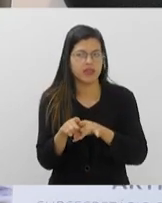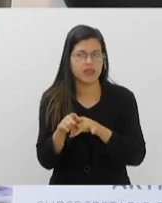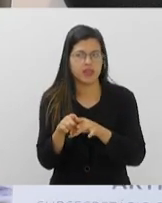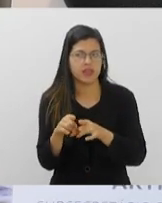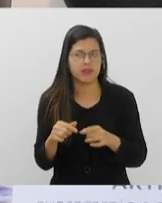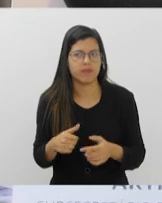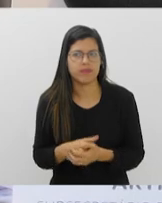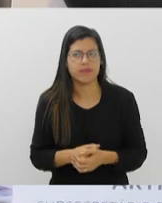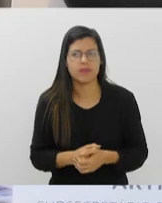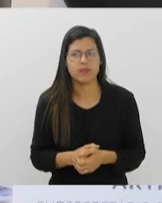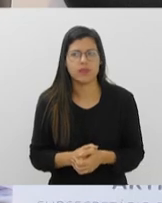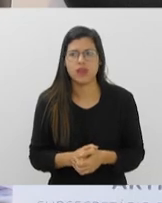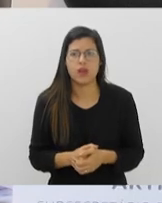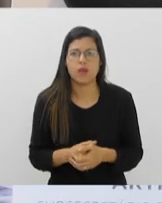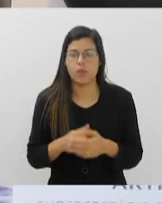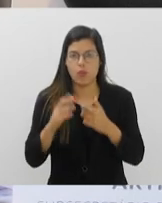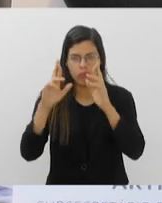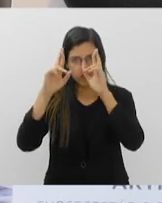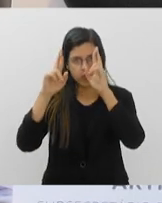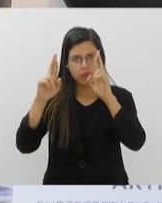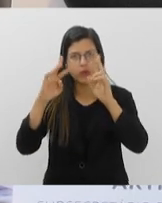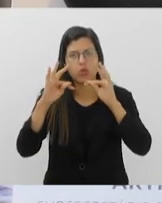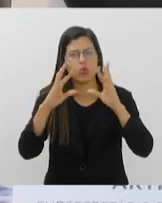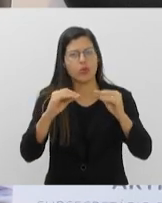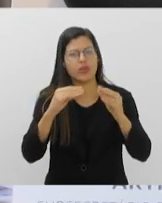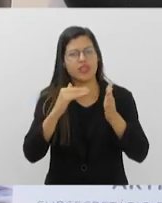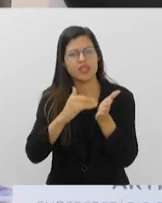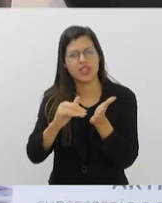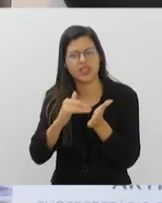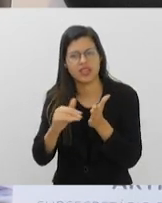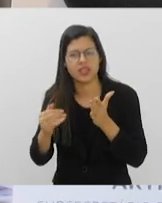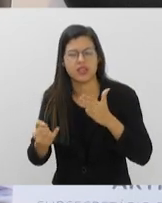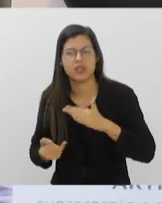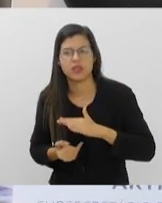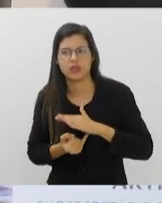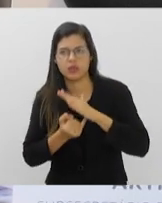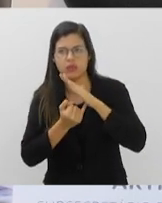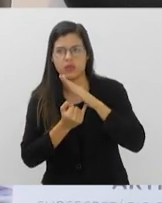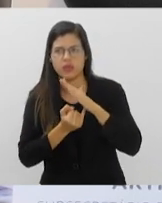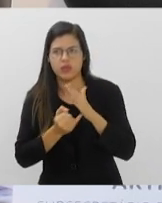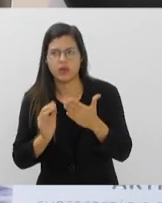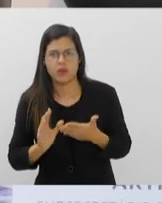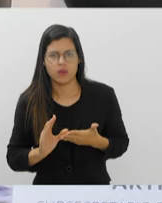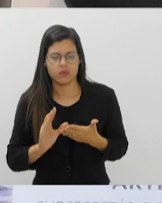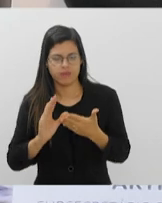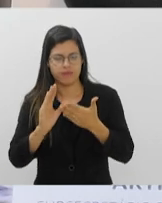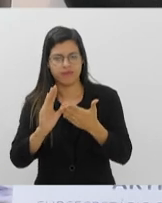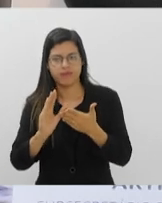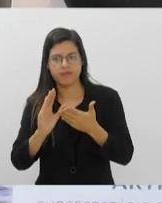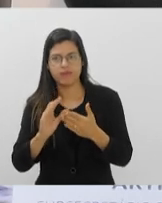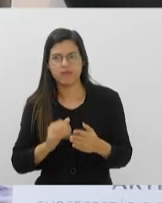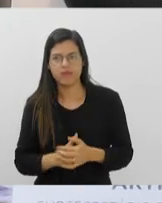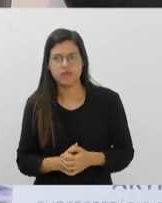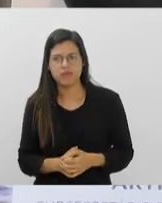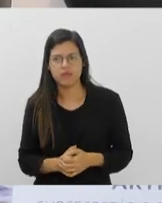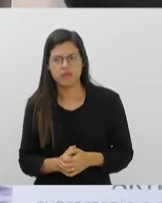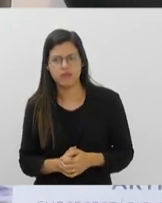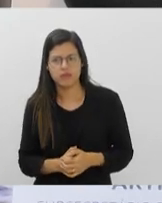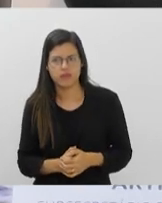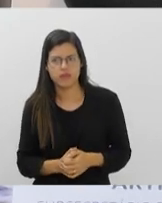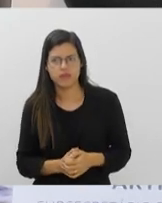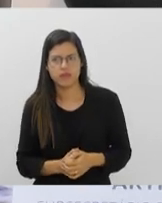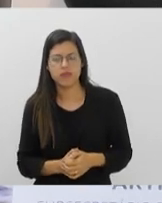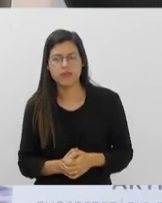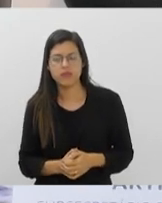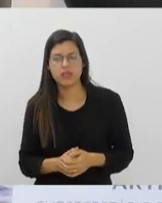e aqui dedicar o meu respeito a todas as secretarias As instituições os conselheiros eh que estiveram